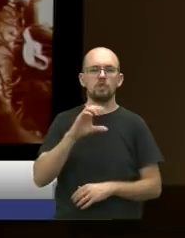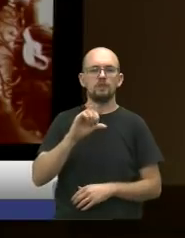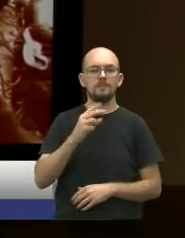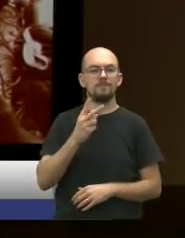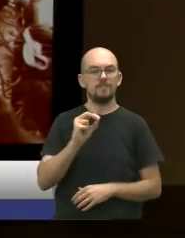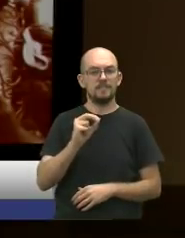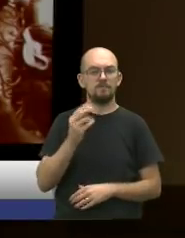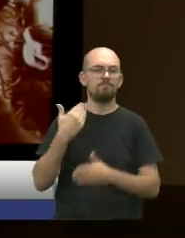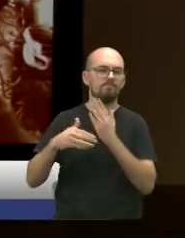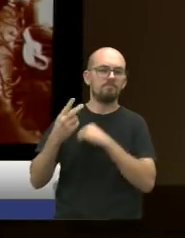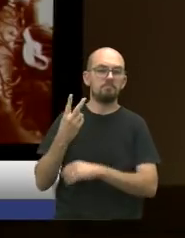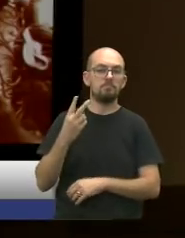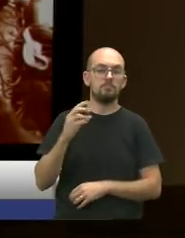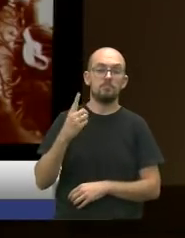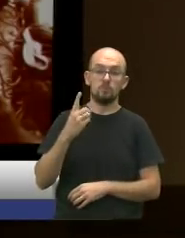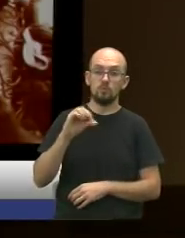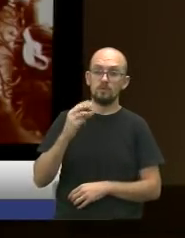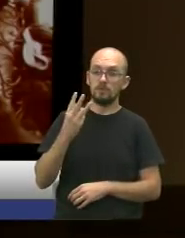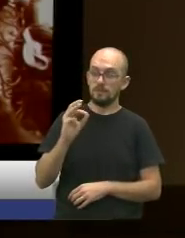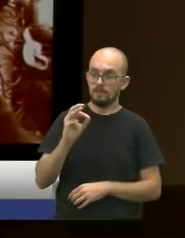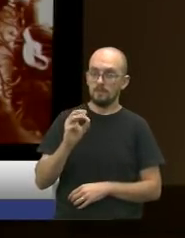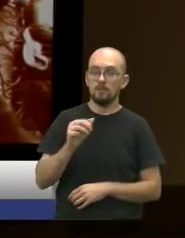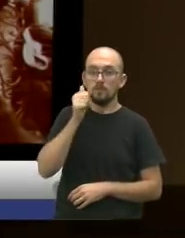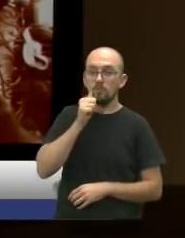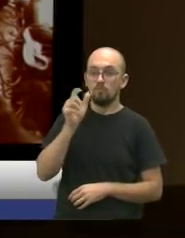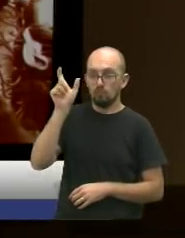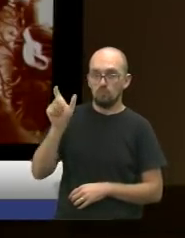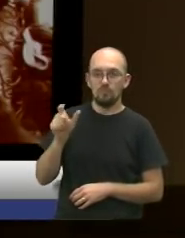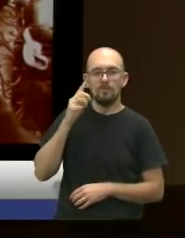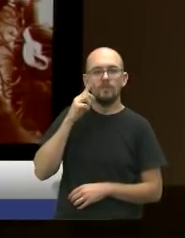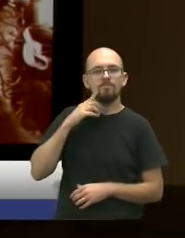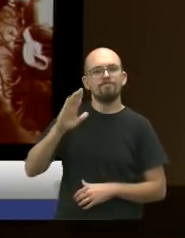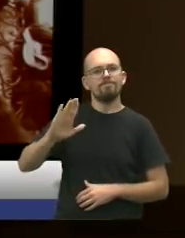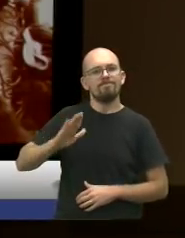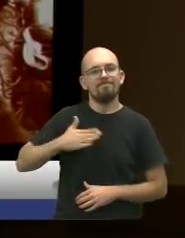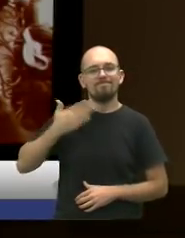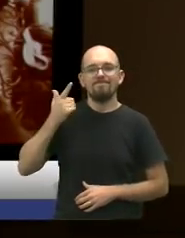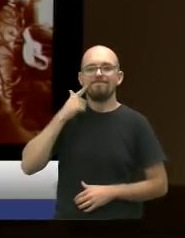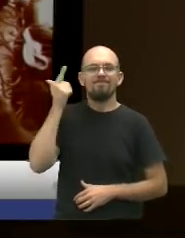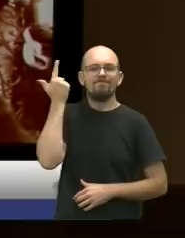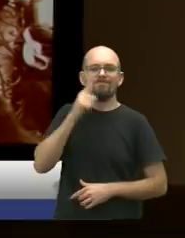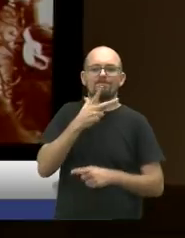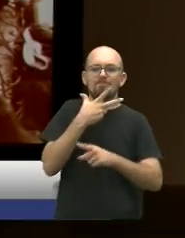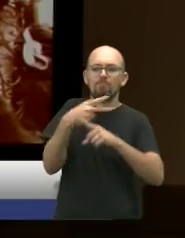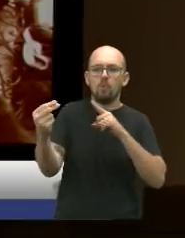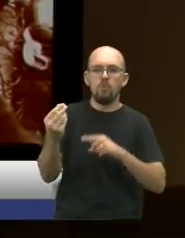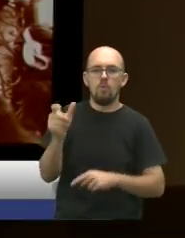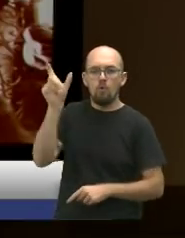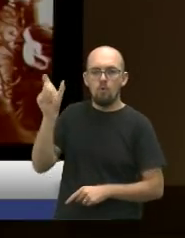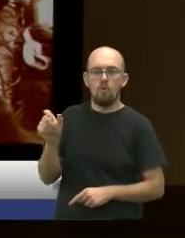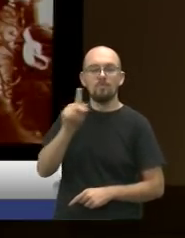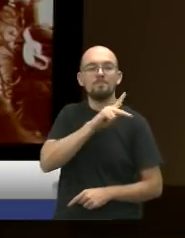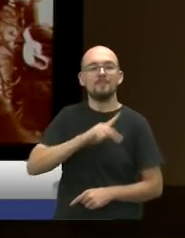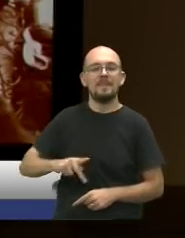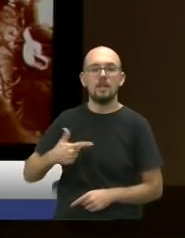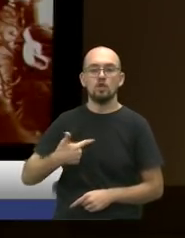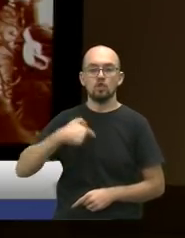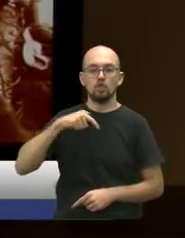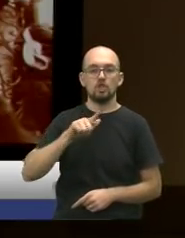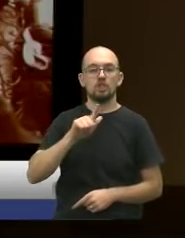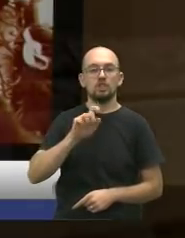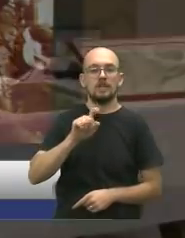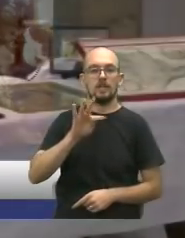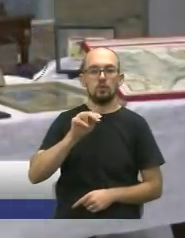se entusiasmou com a vitória desse homem na Revolução de 30, Getúlio Vargas. Embora Getúlio se